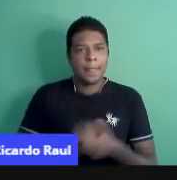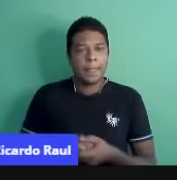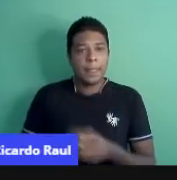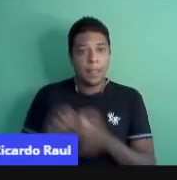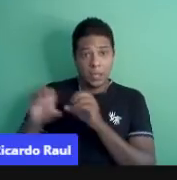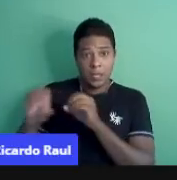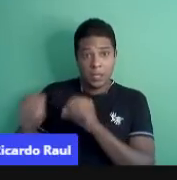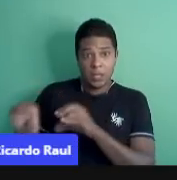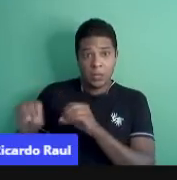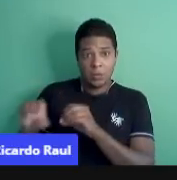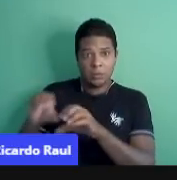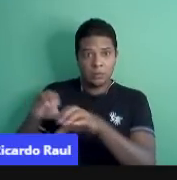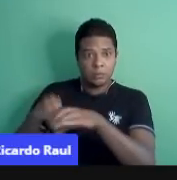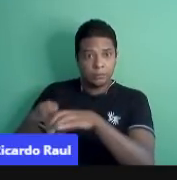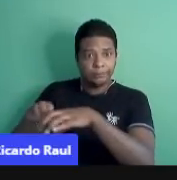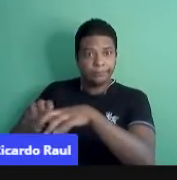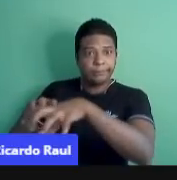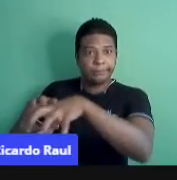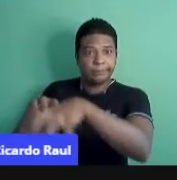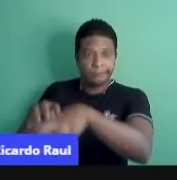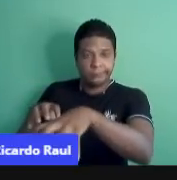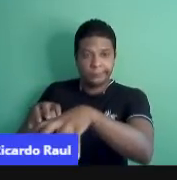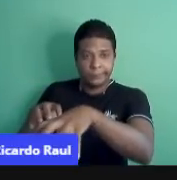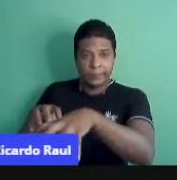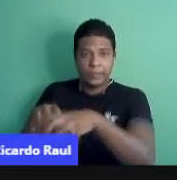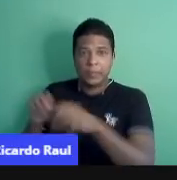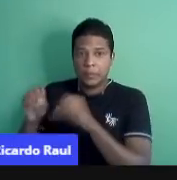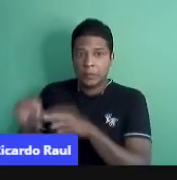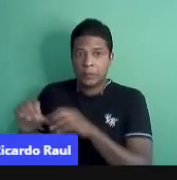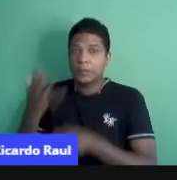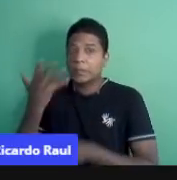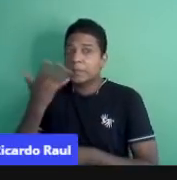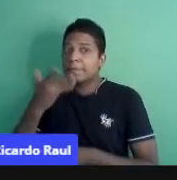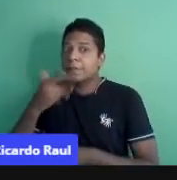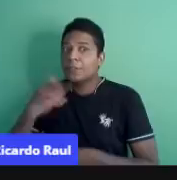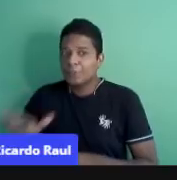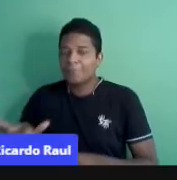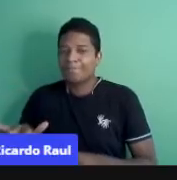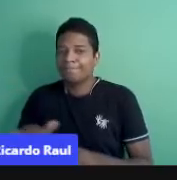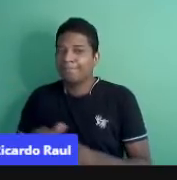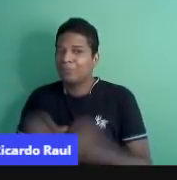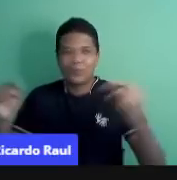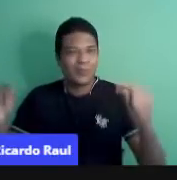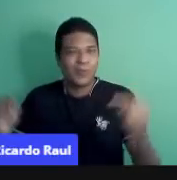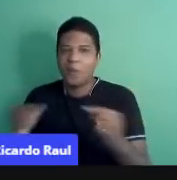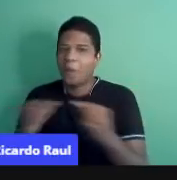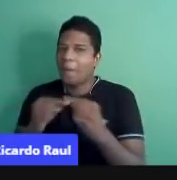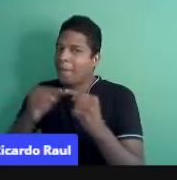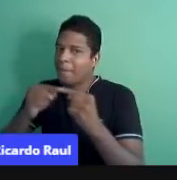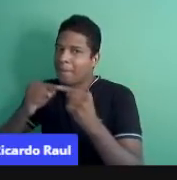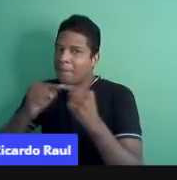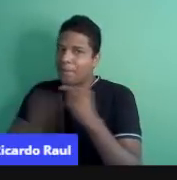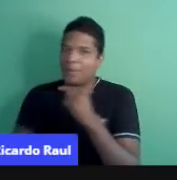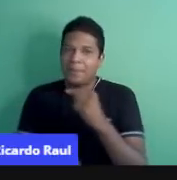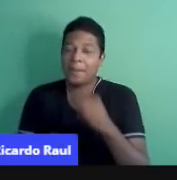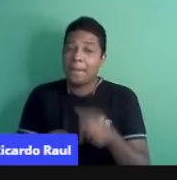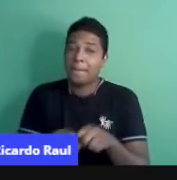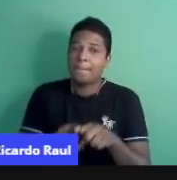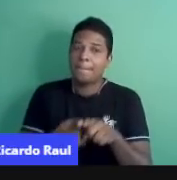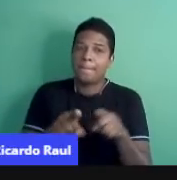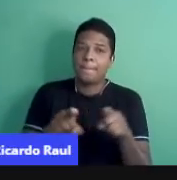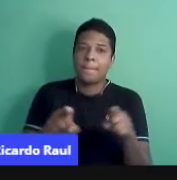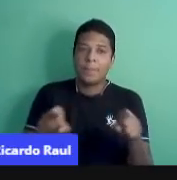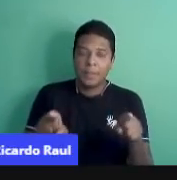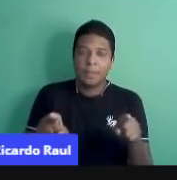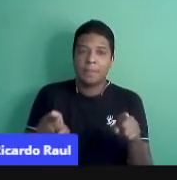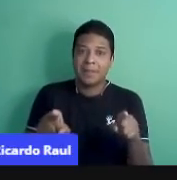educação à distância e educação infantil são duas coisas que não se combinam. Porém,